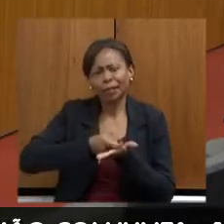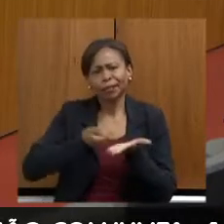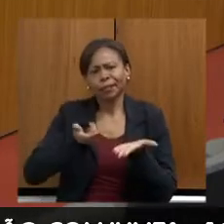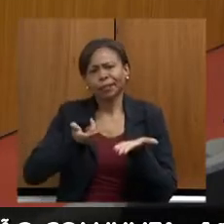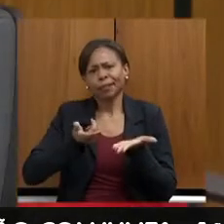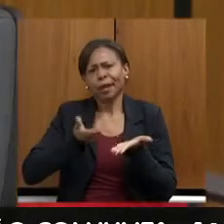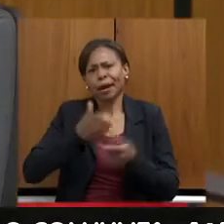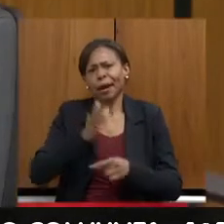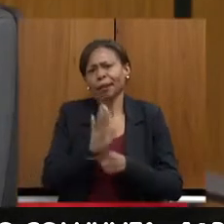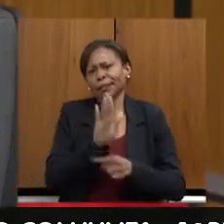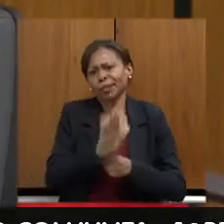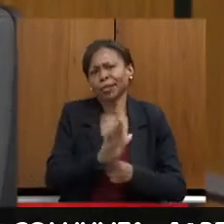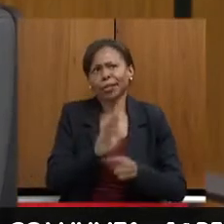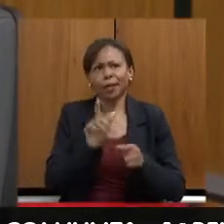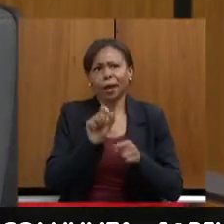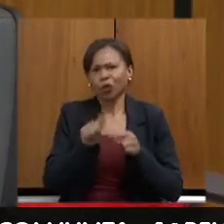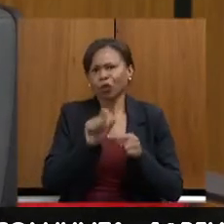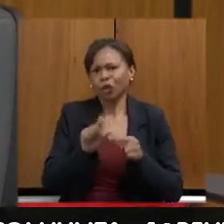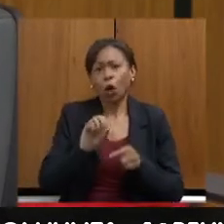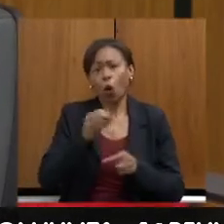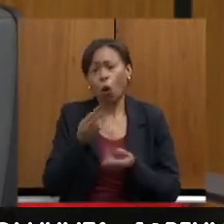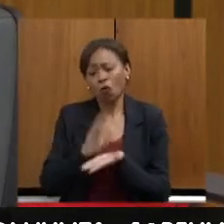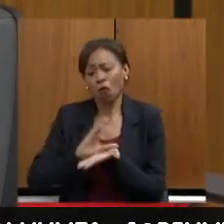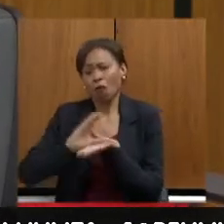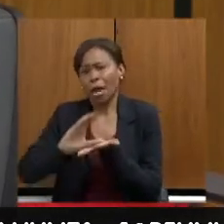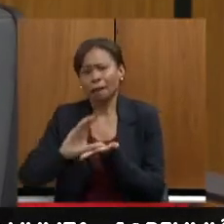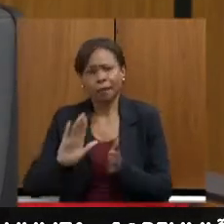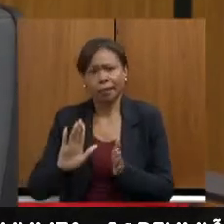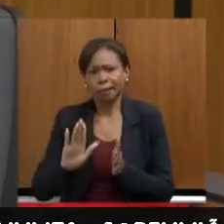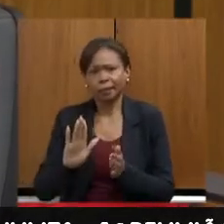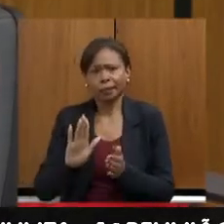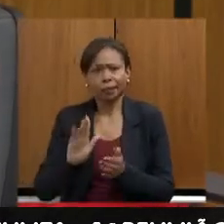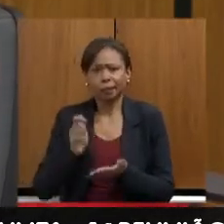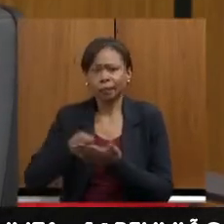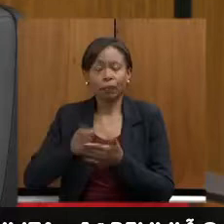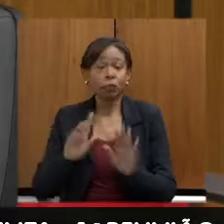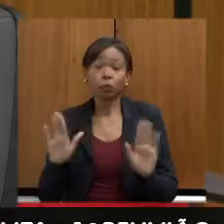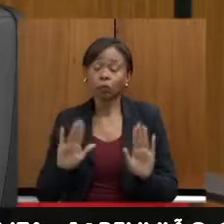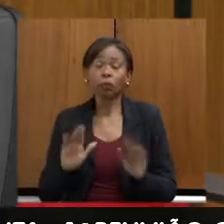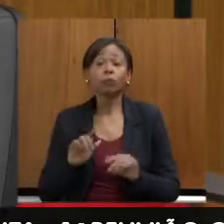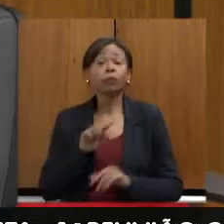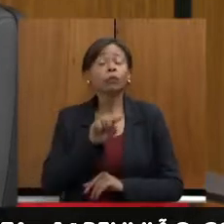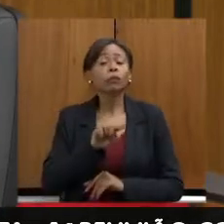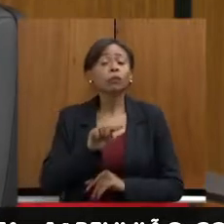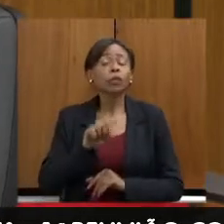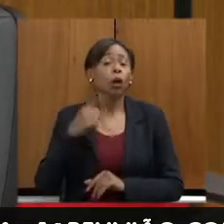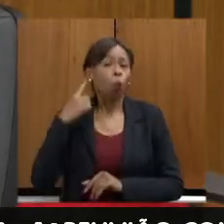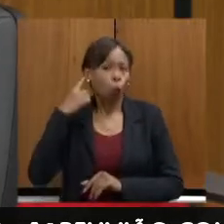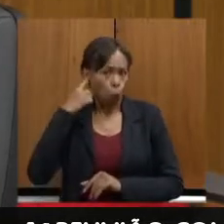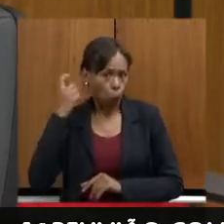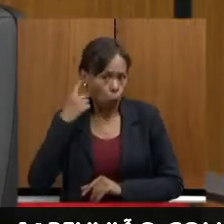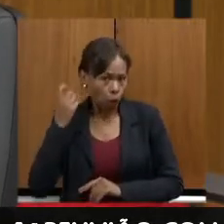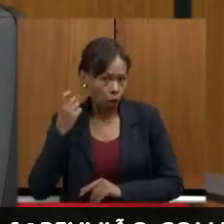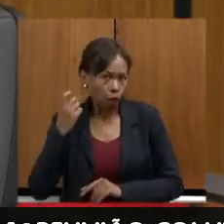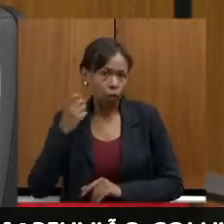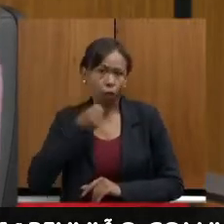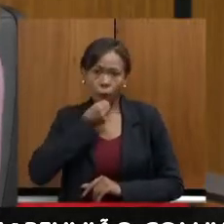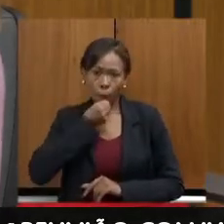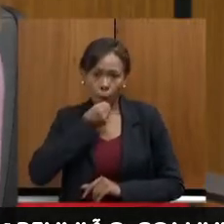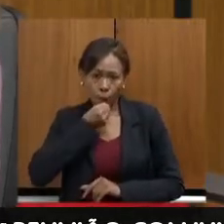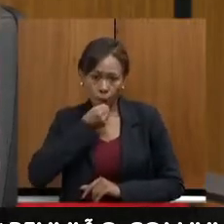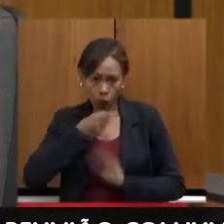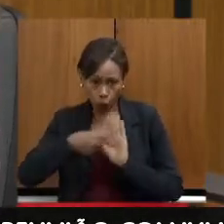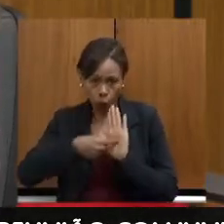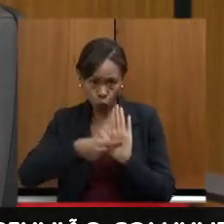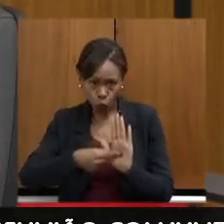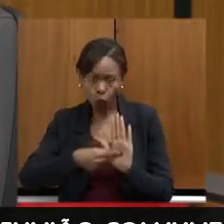auxílio-aluguel ou o ator é o áudio que o senhor mostrou aí me fala